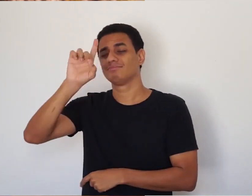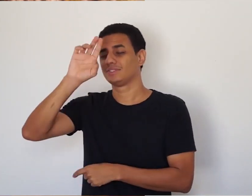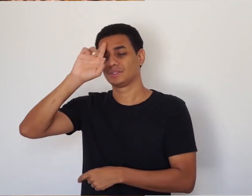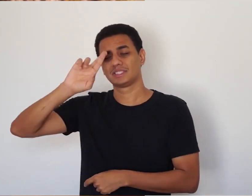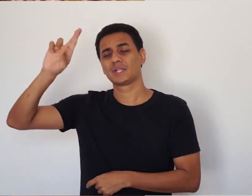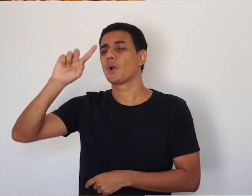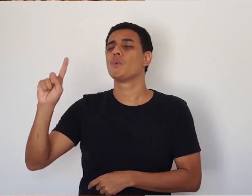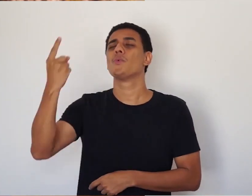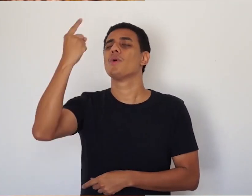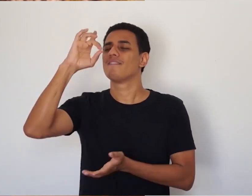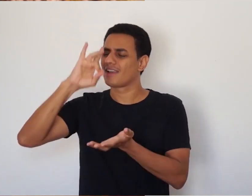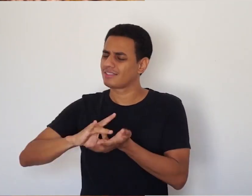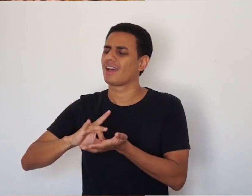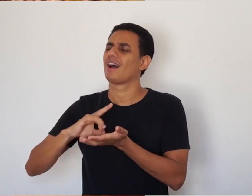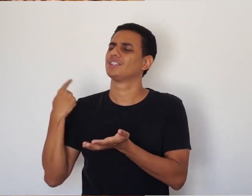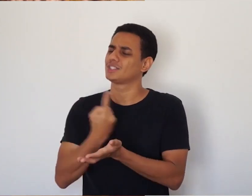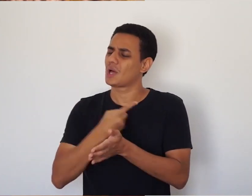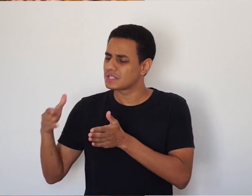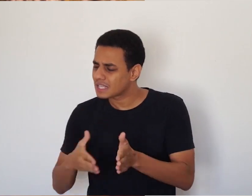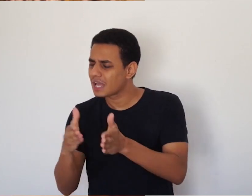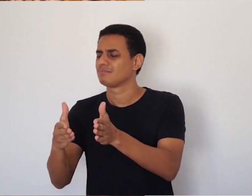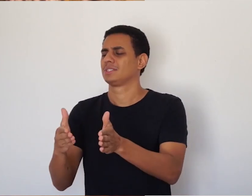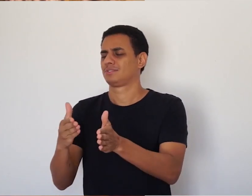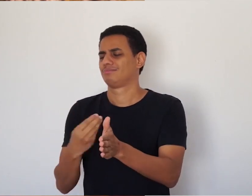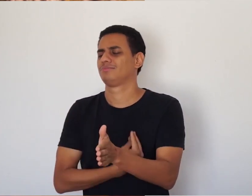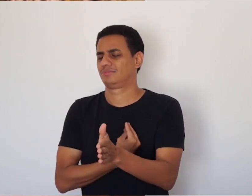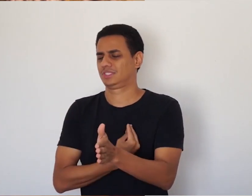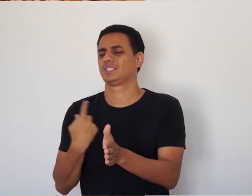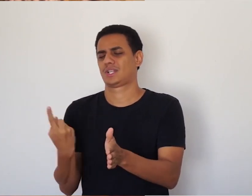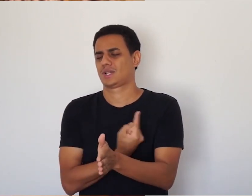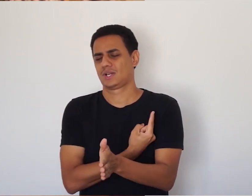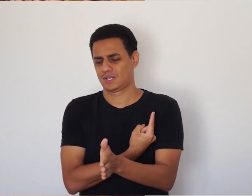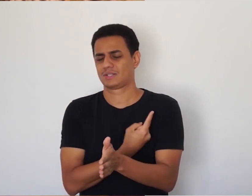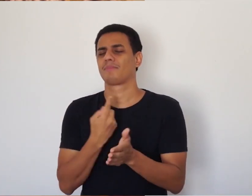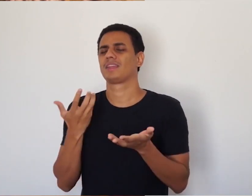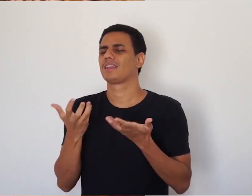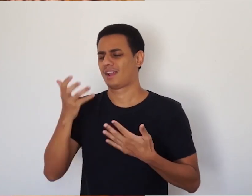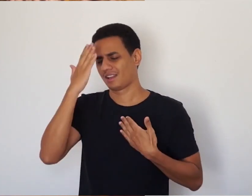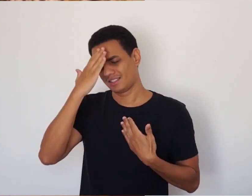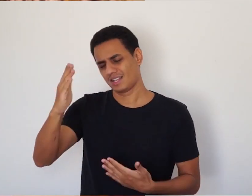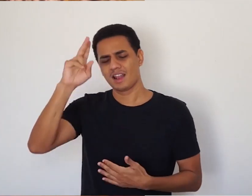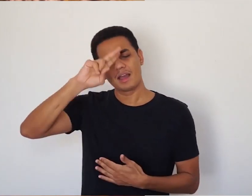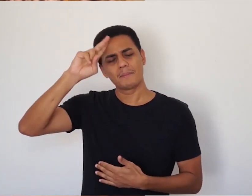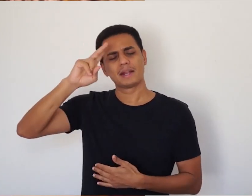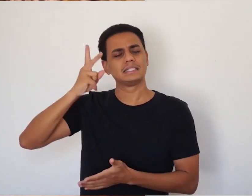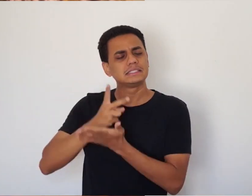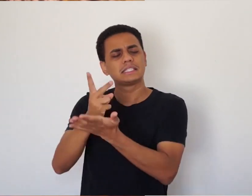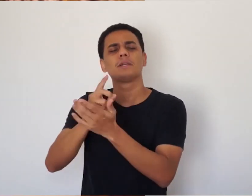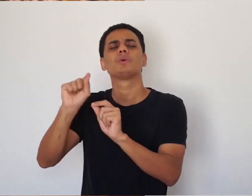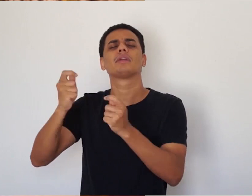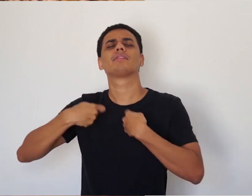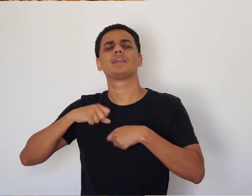o Senhor é o nosso caminho, a nossa verdade, é a nossa vida. E nós te agradecemos e queremos sempre